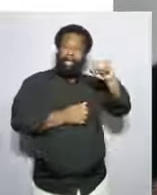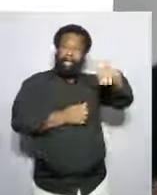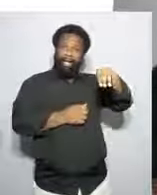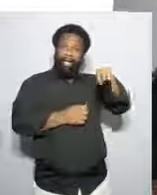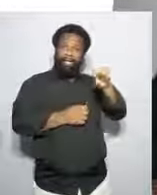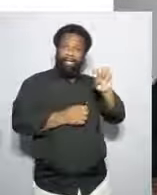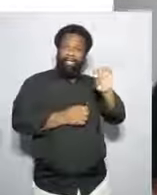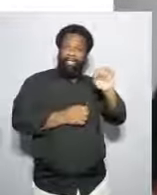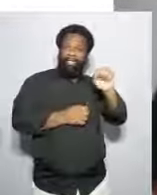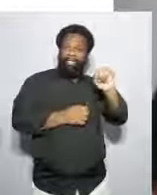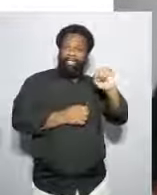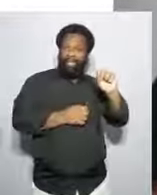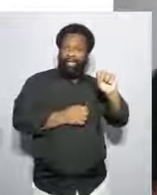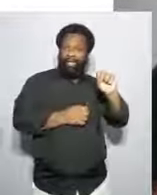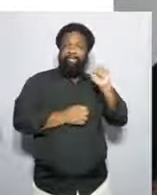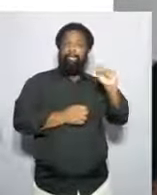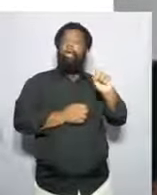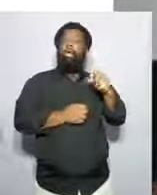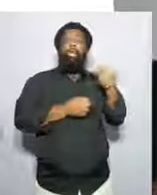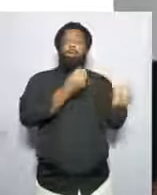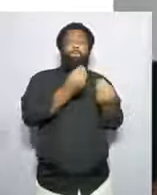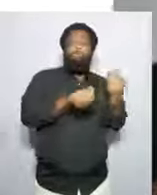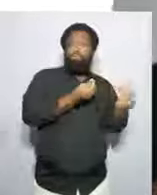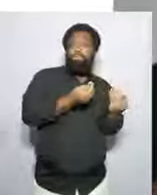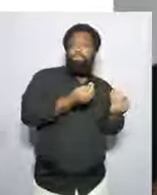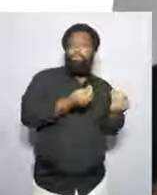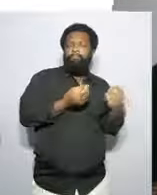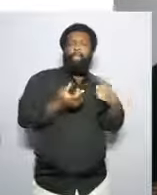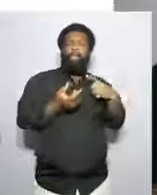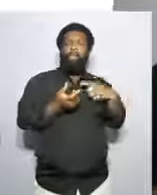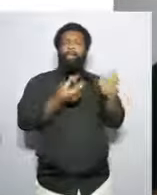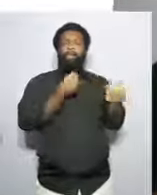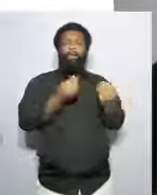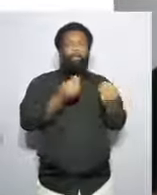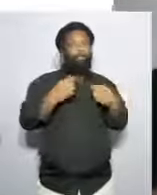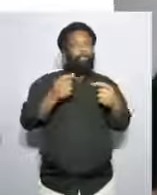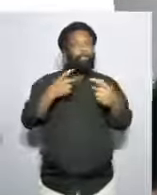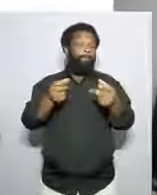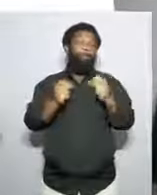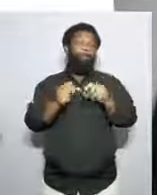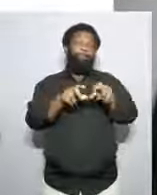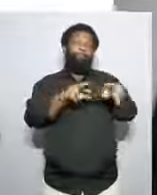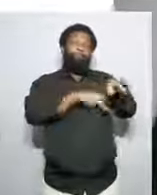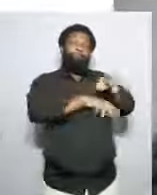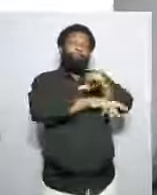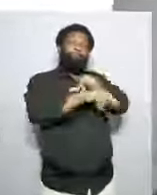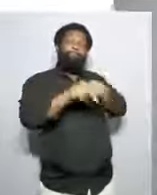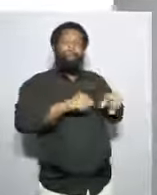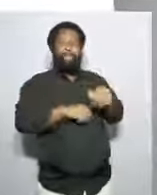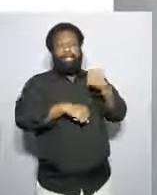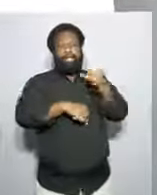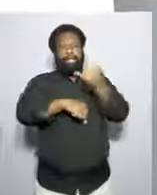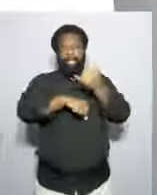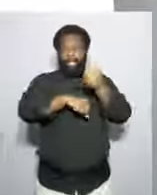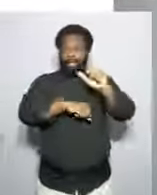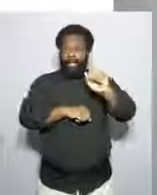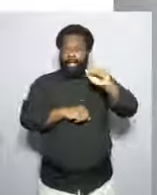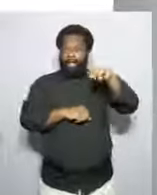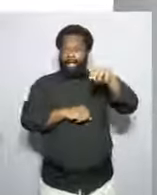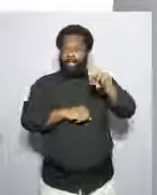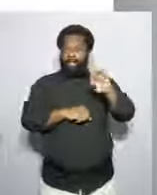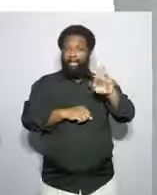os estados físicos, né, que os ametais se apresentam, ele pode ser variado. Nós temos ametais que estão no